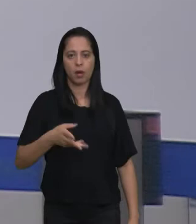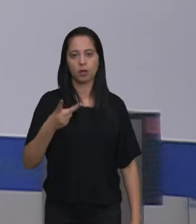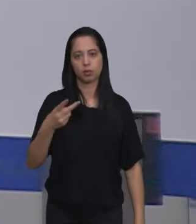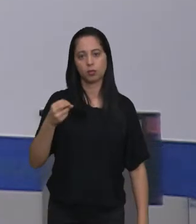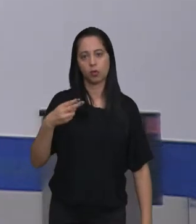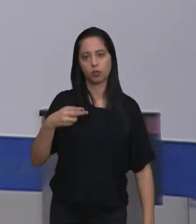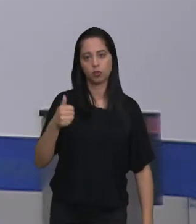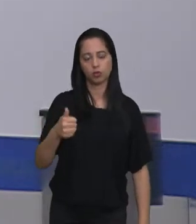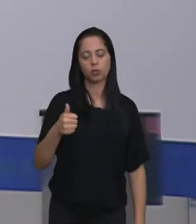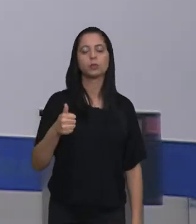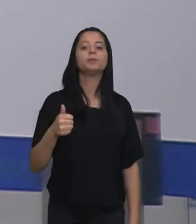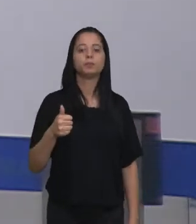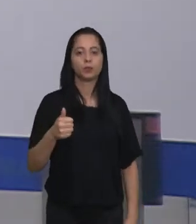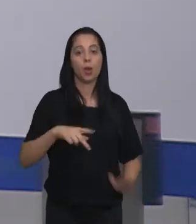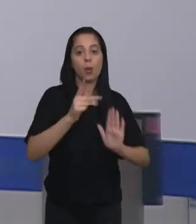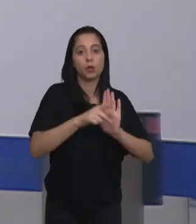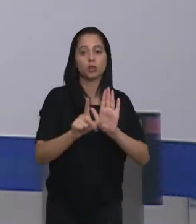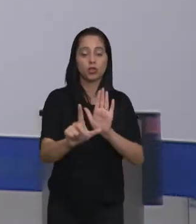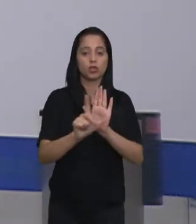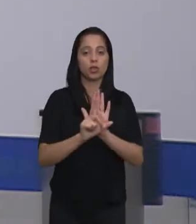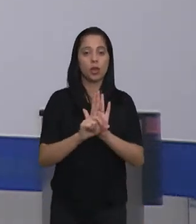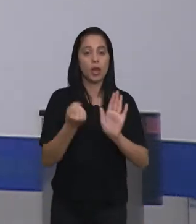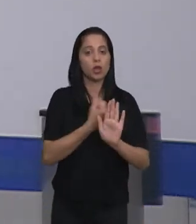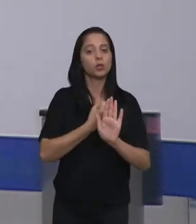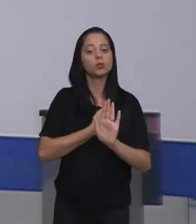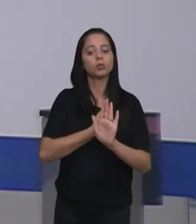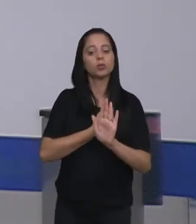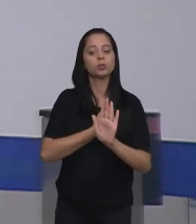12453/2021, projeto de lei número